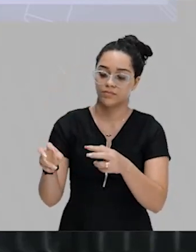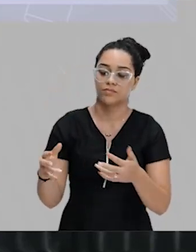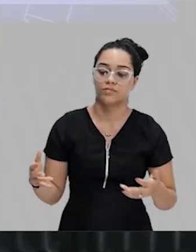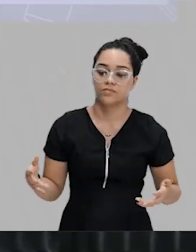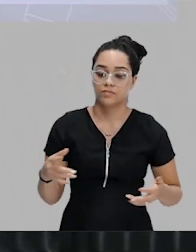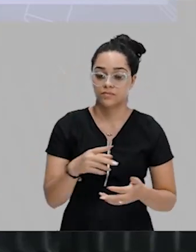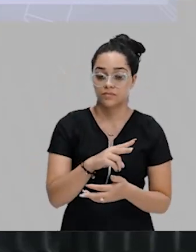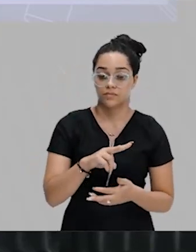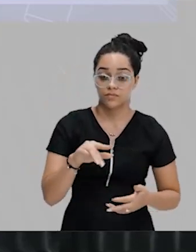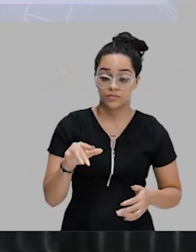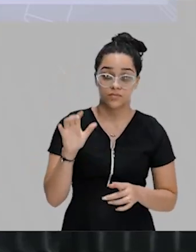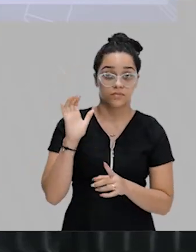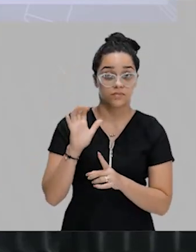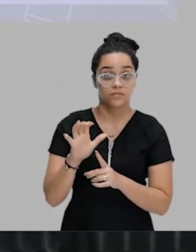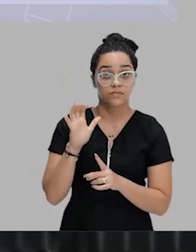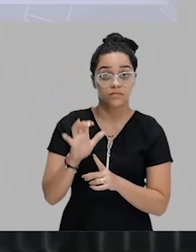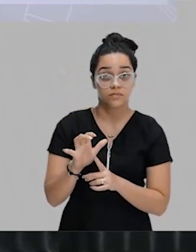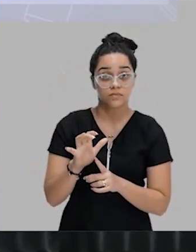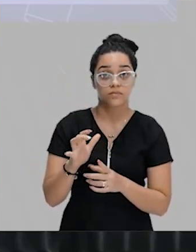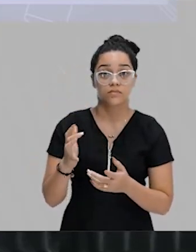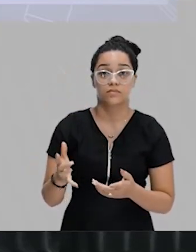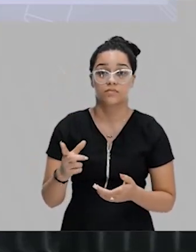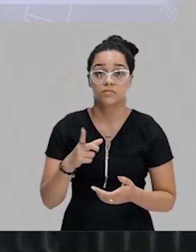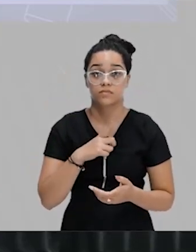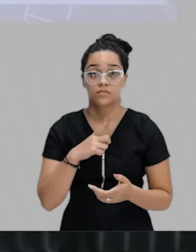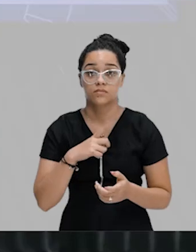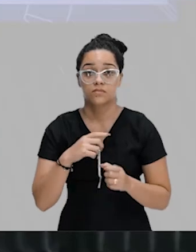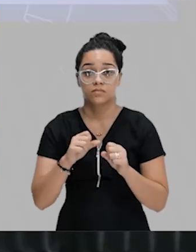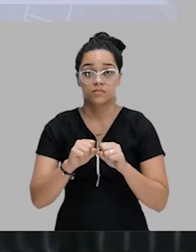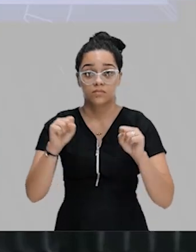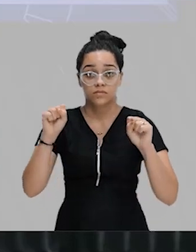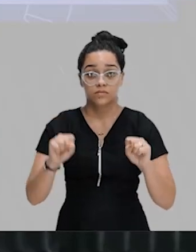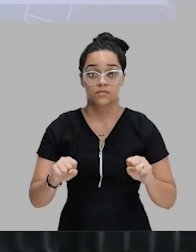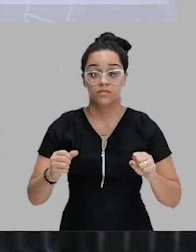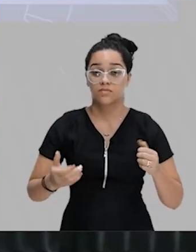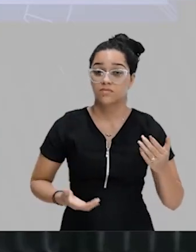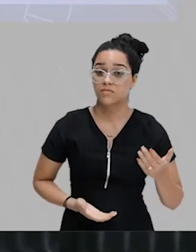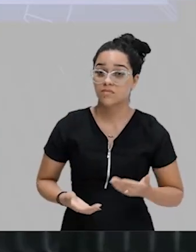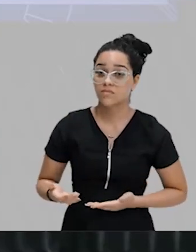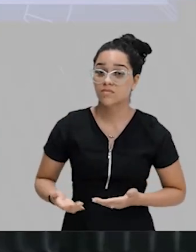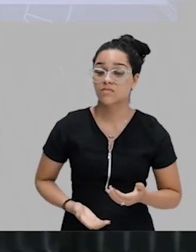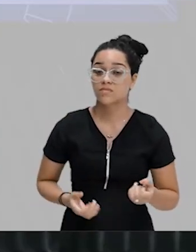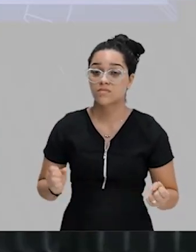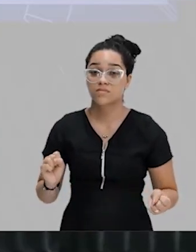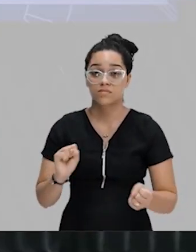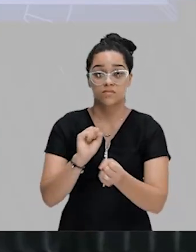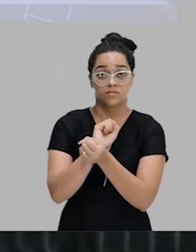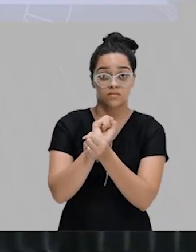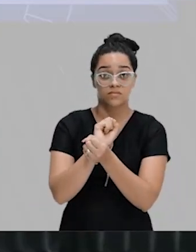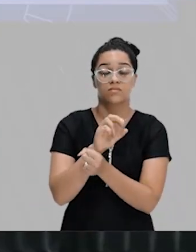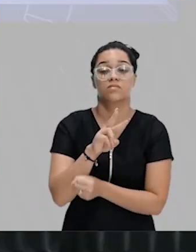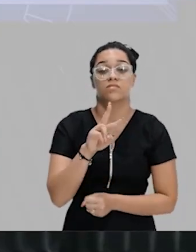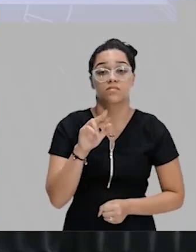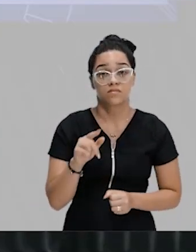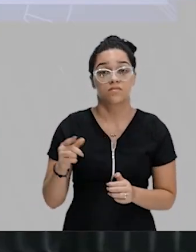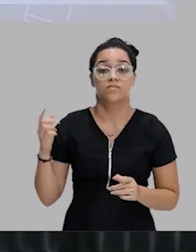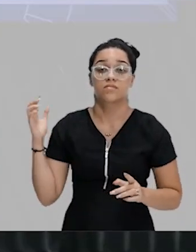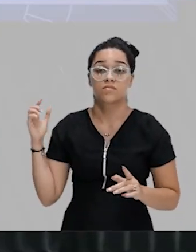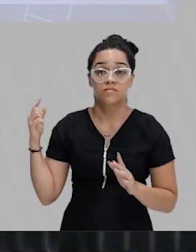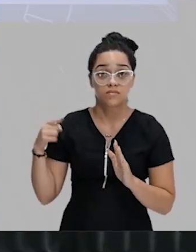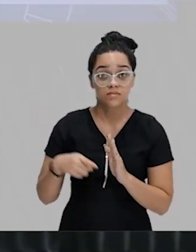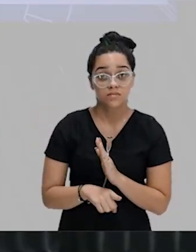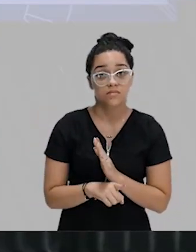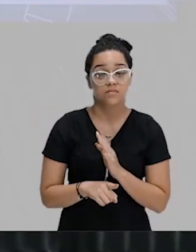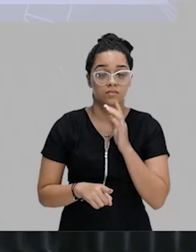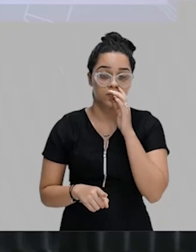ela vai apertar ainda mais o sistema de servidão. Ela aperta ainda mais o sistema de